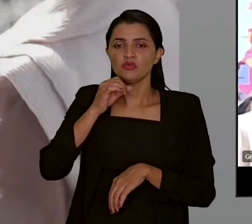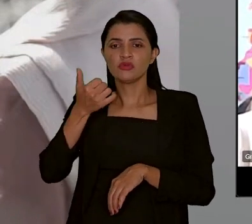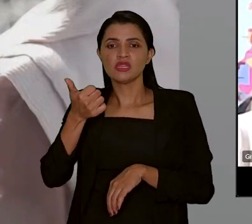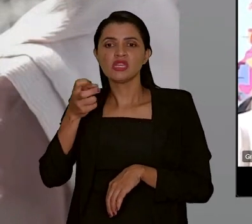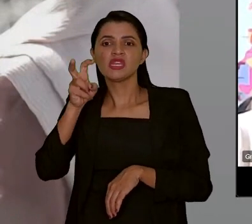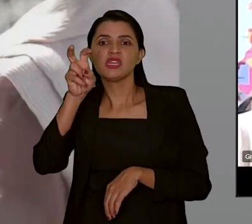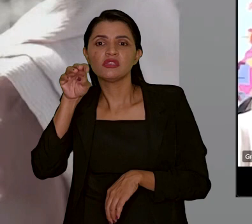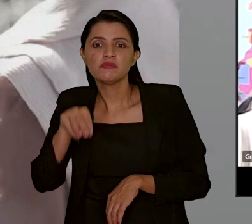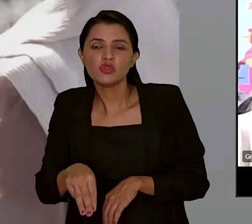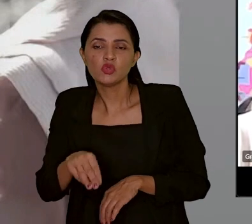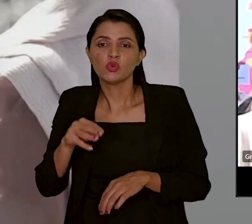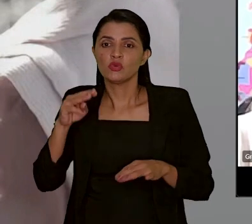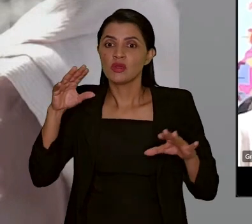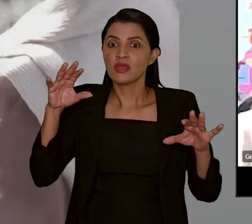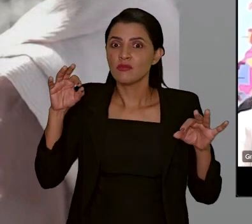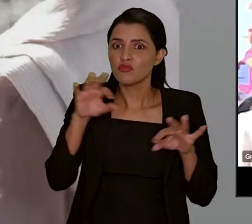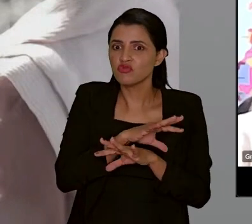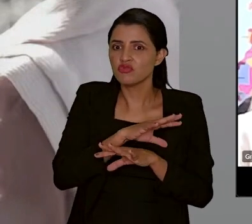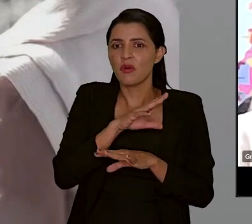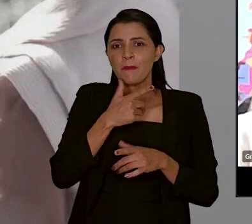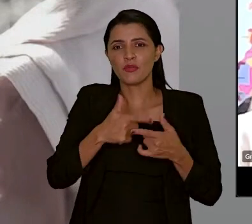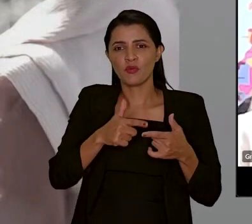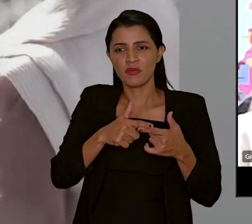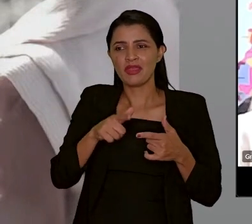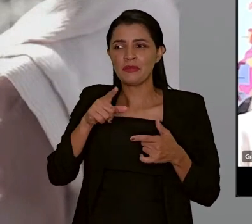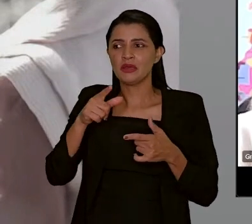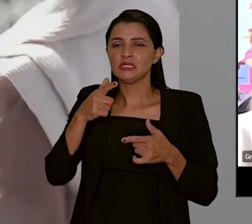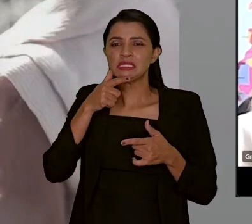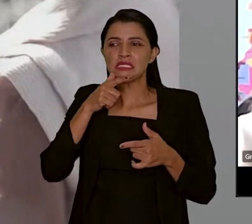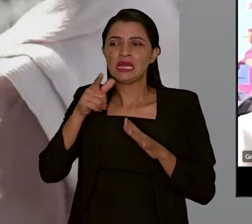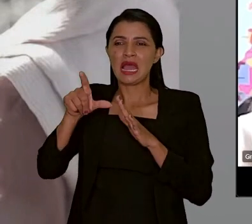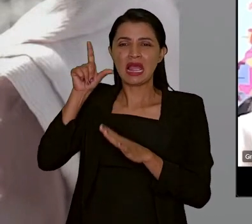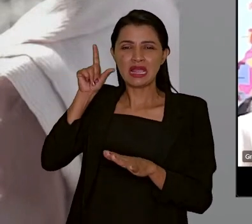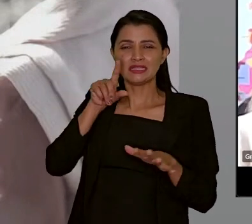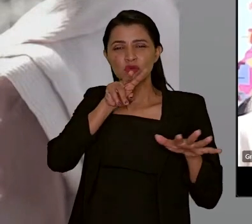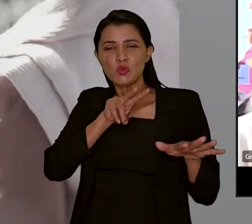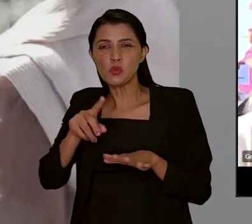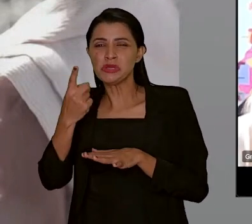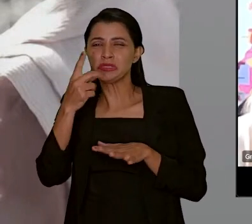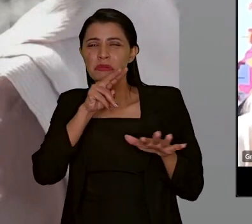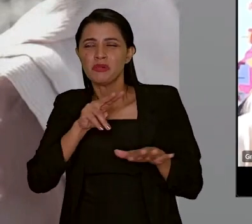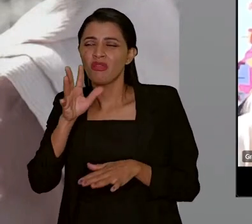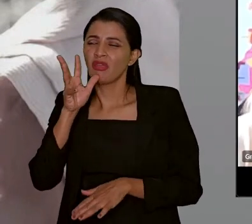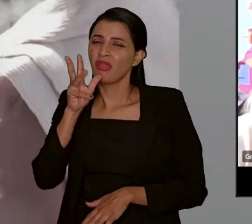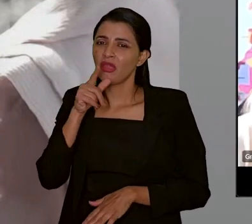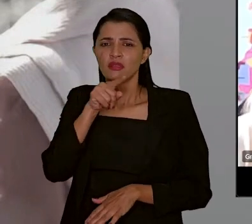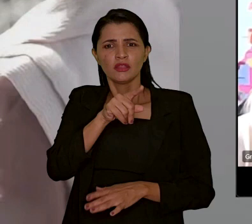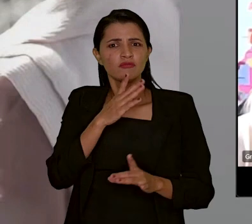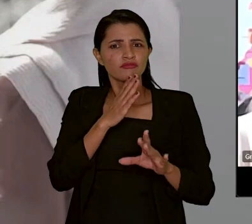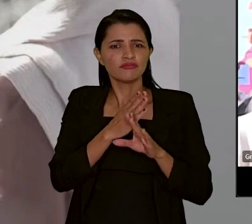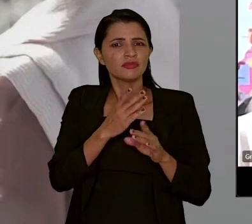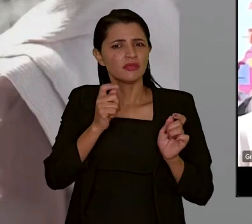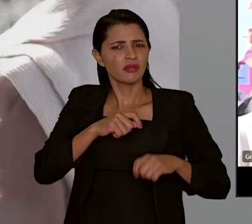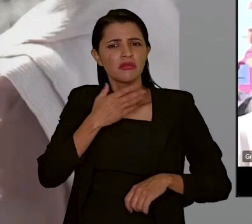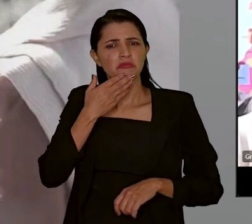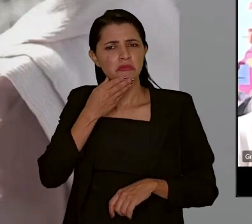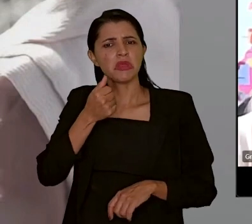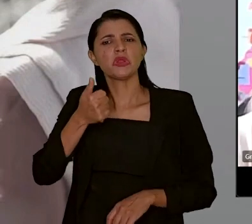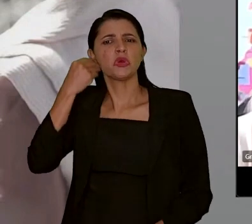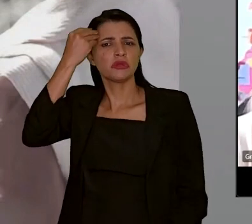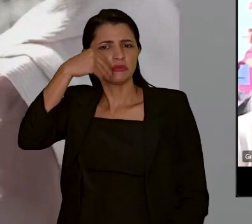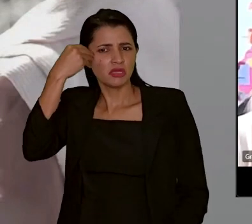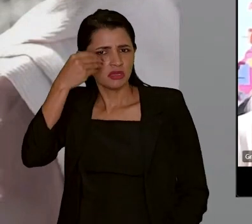uma semana até você encontrar o colega. Então, parece que é uma experiência muito boa que nós podemos trazer